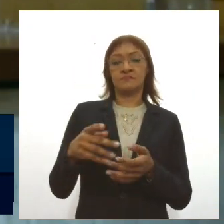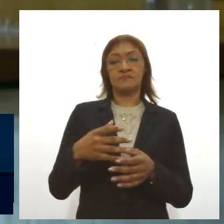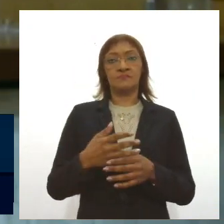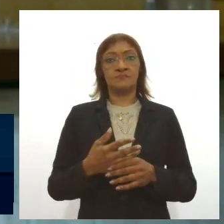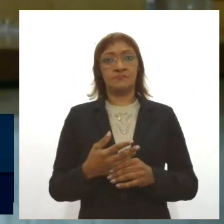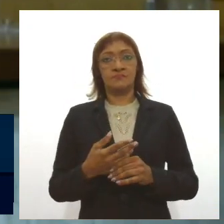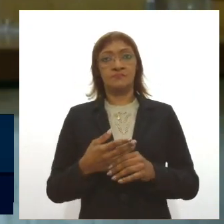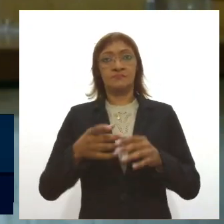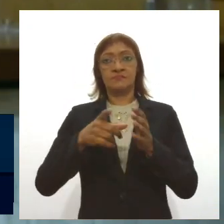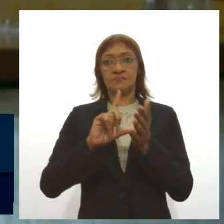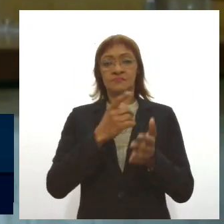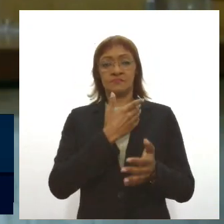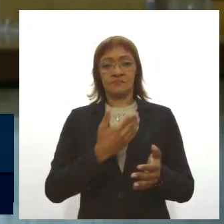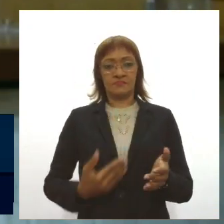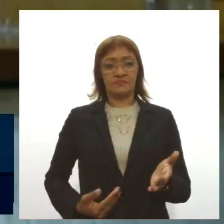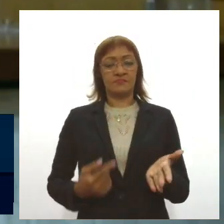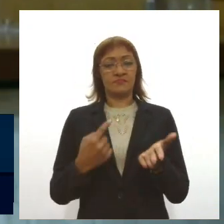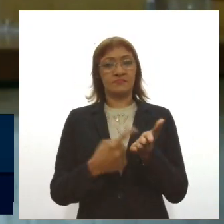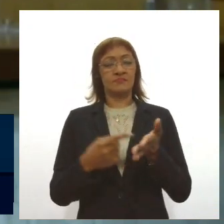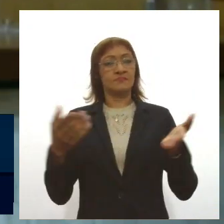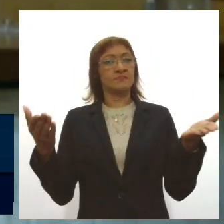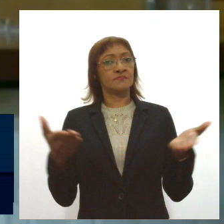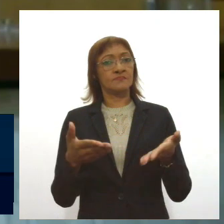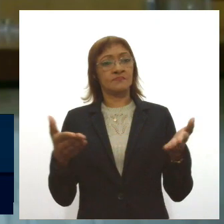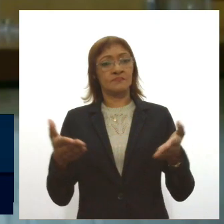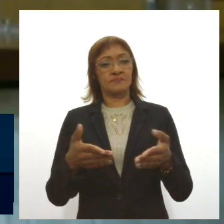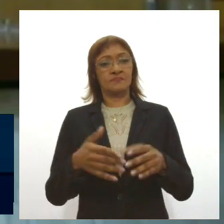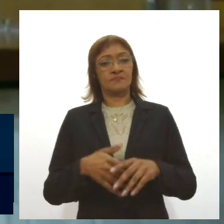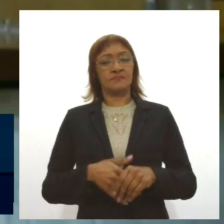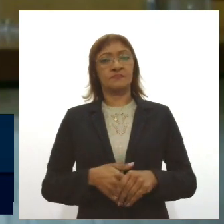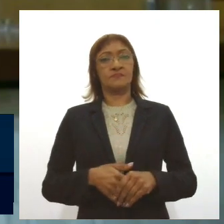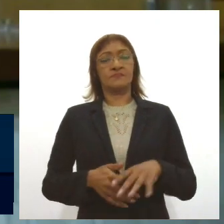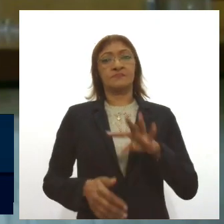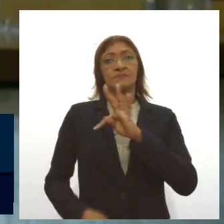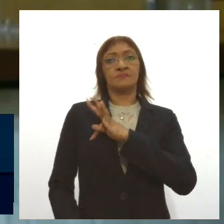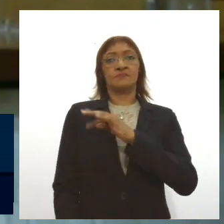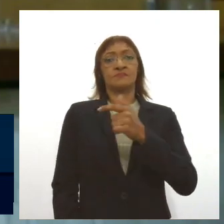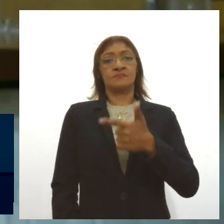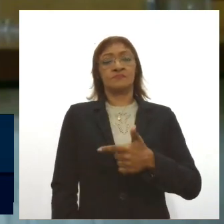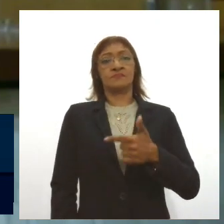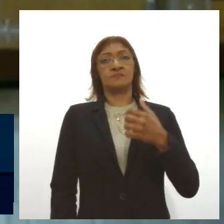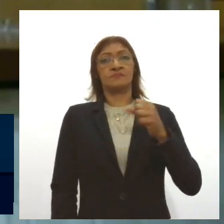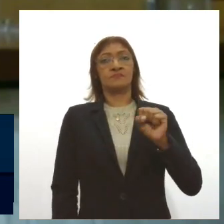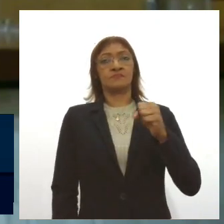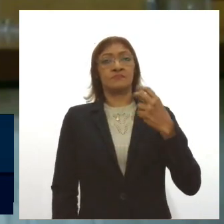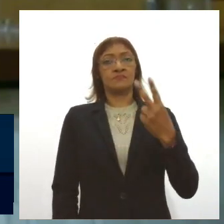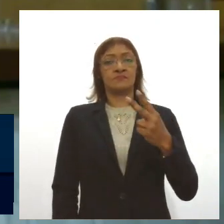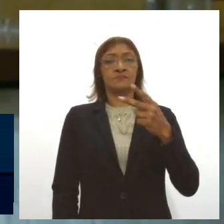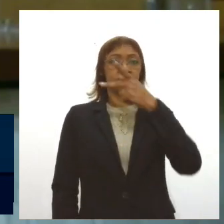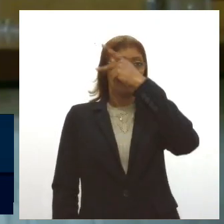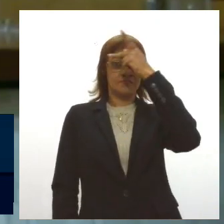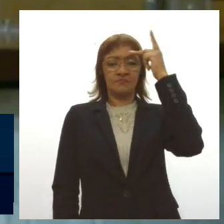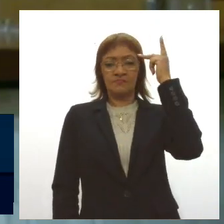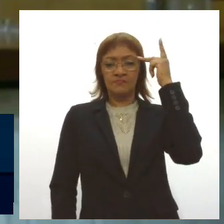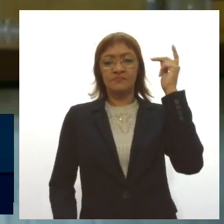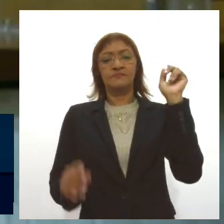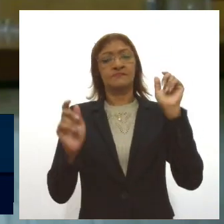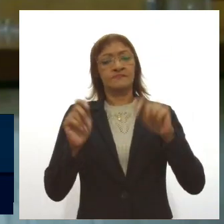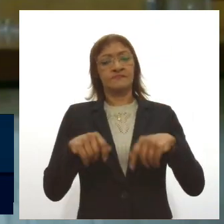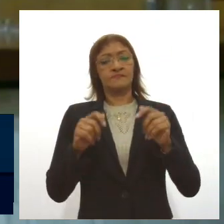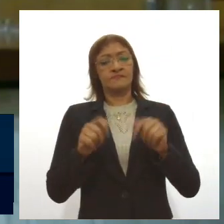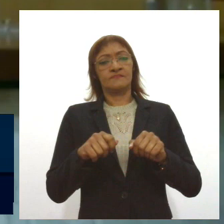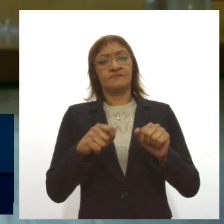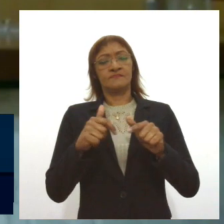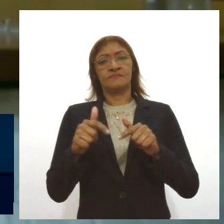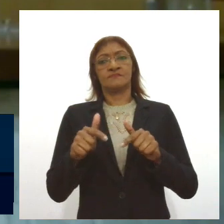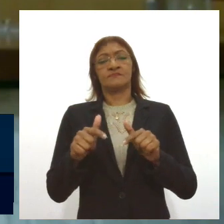os deputados, hoje o quadro dos técnicos são de 282 pessoas, daria para suprimir